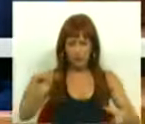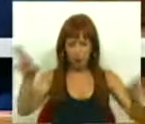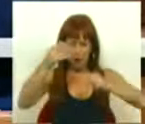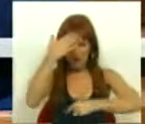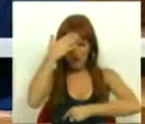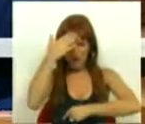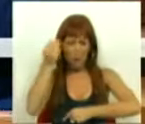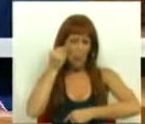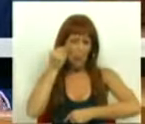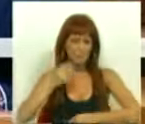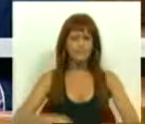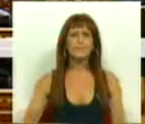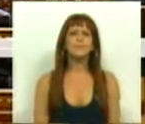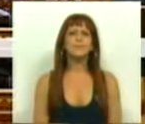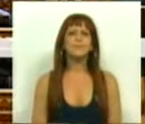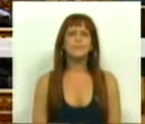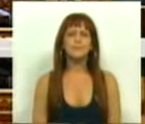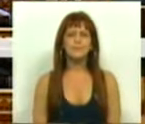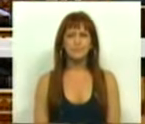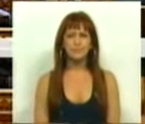perspectivas.